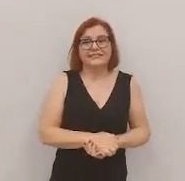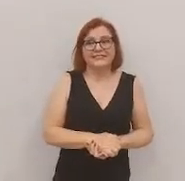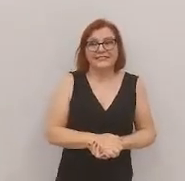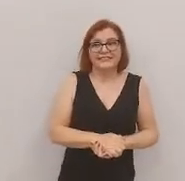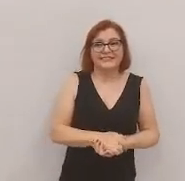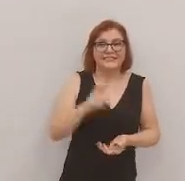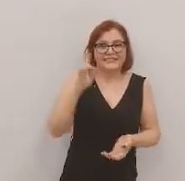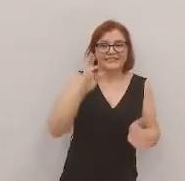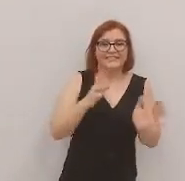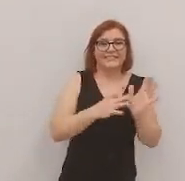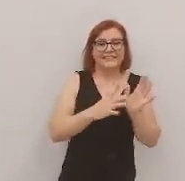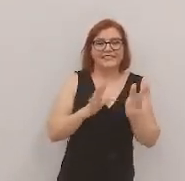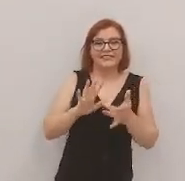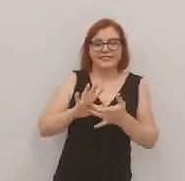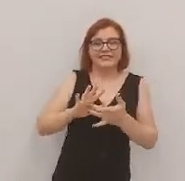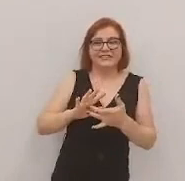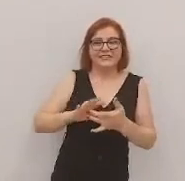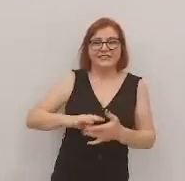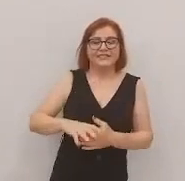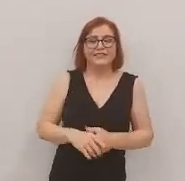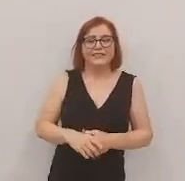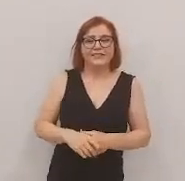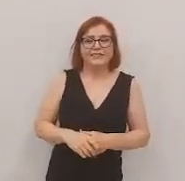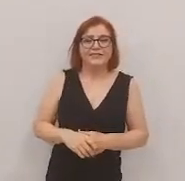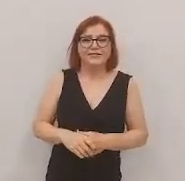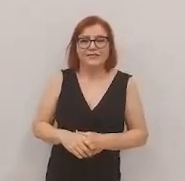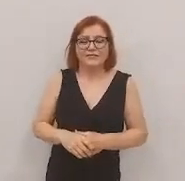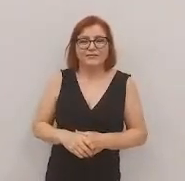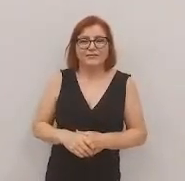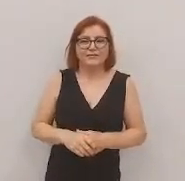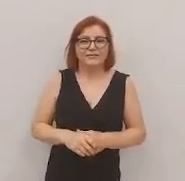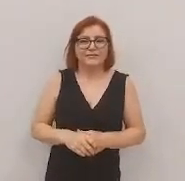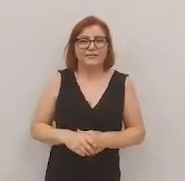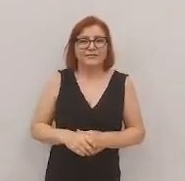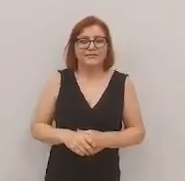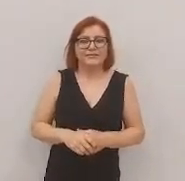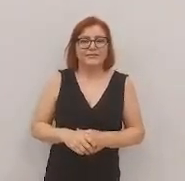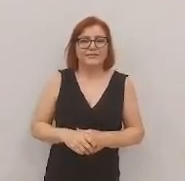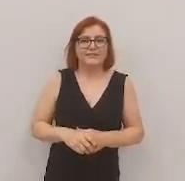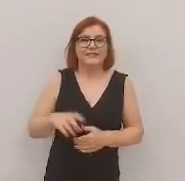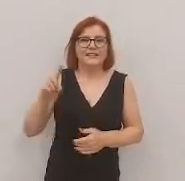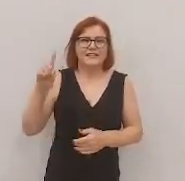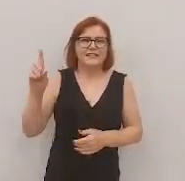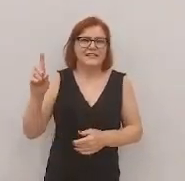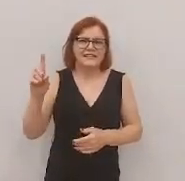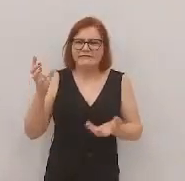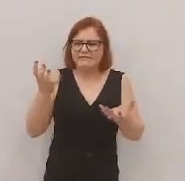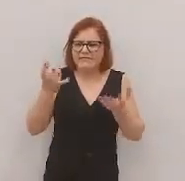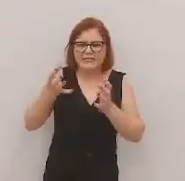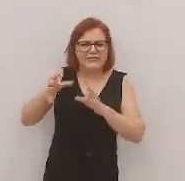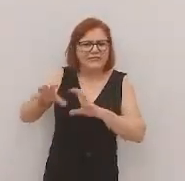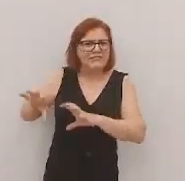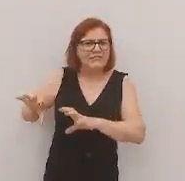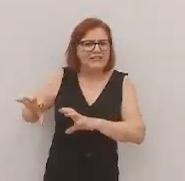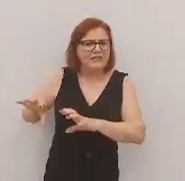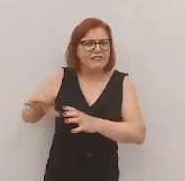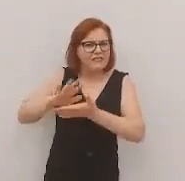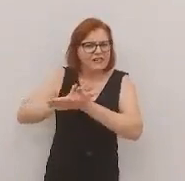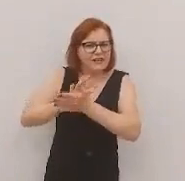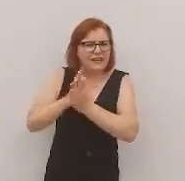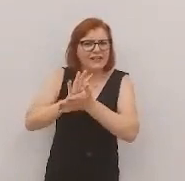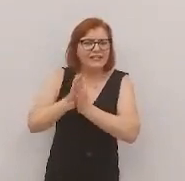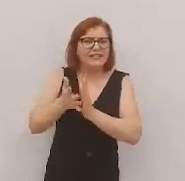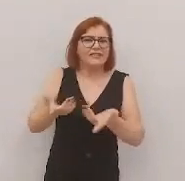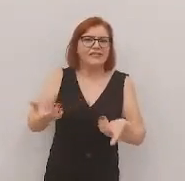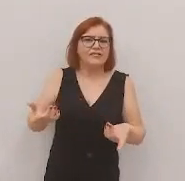Senhor Jesus, tem alguma coisa ali que impede Deus de fazer certas coisas? Alguma coisa na